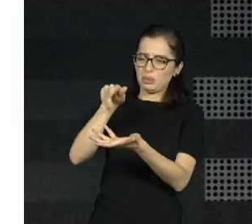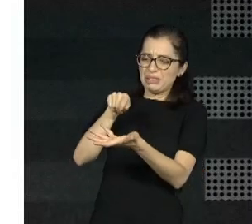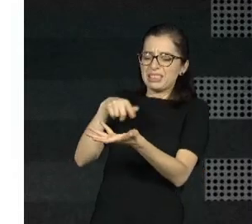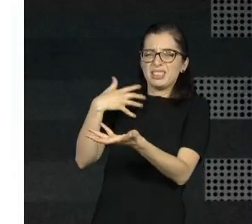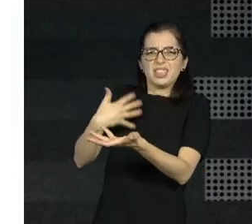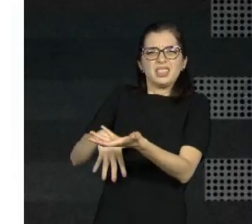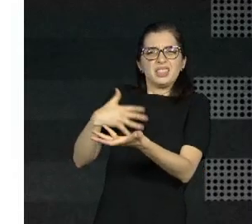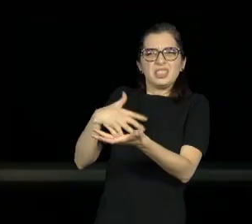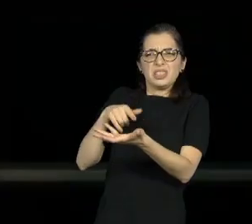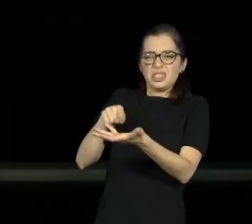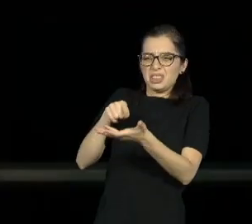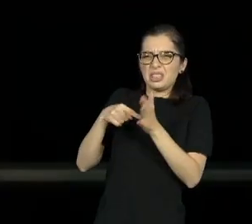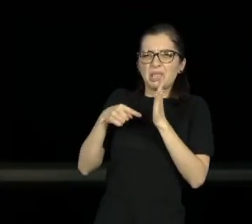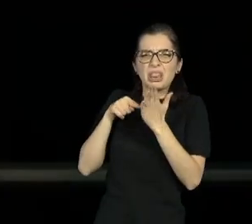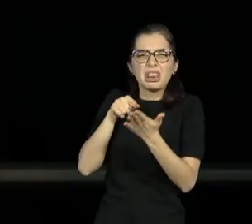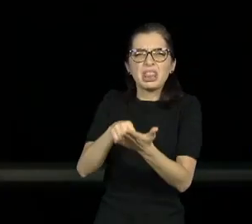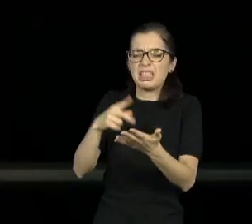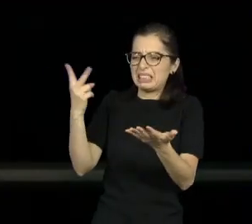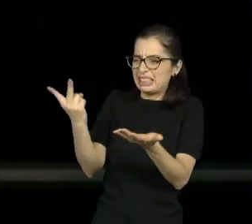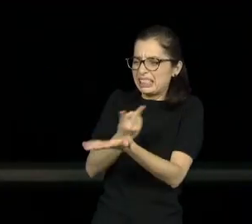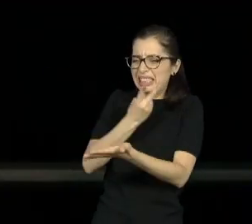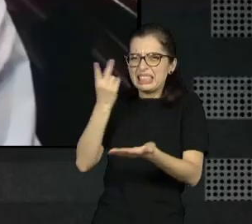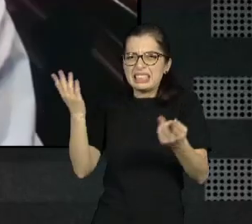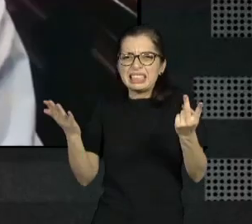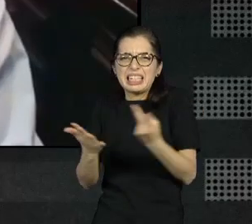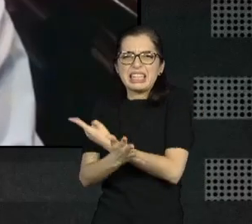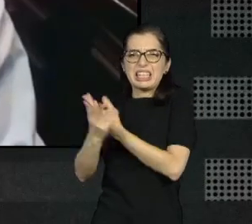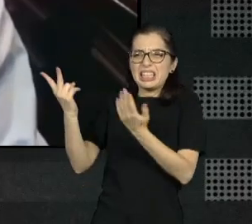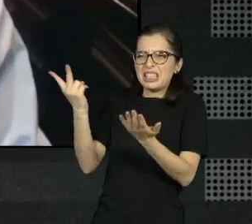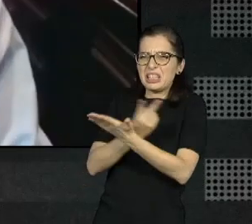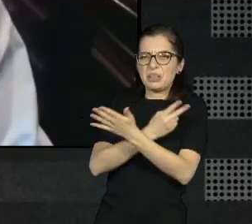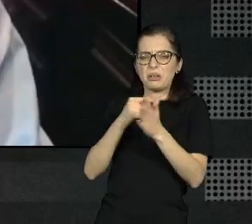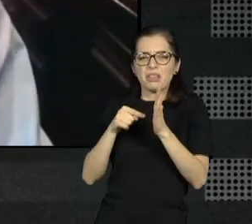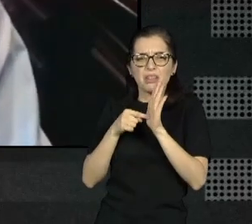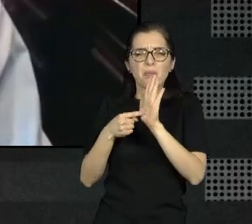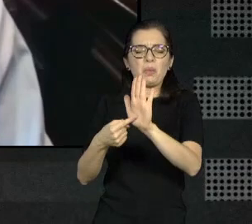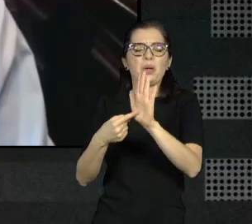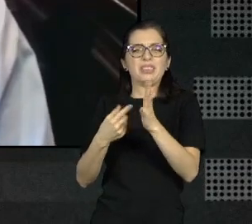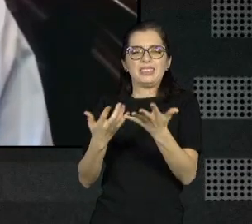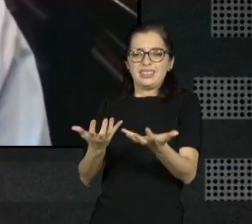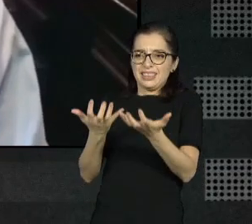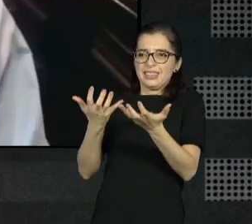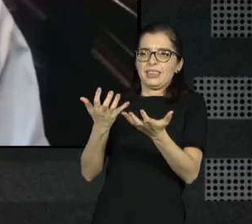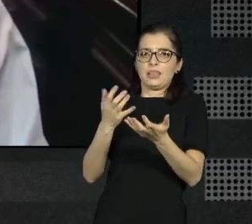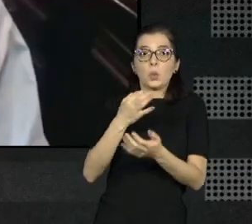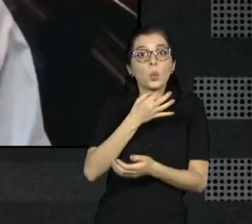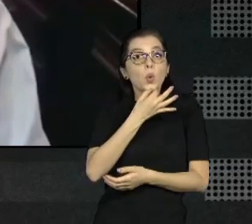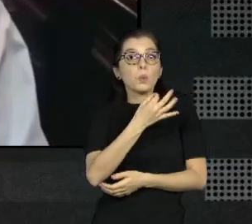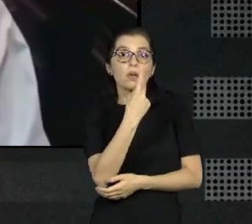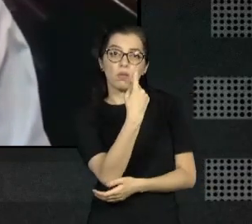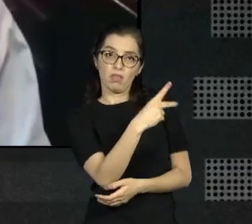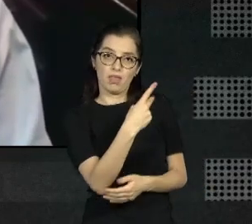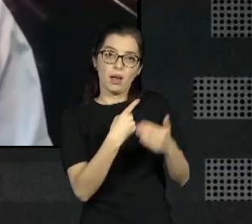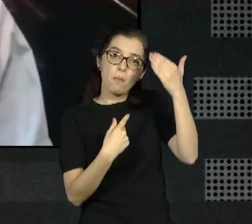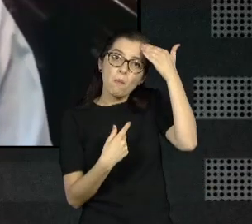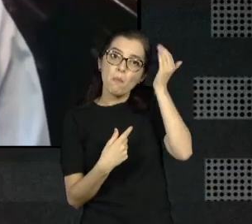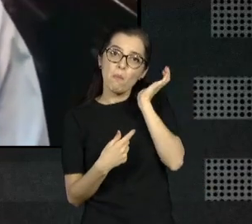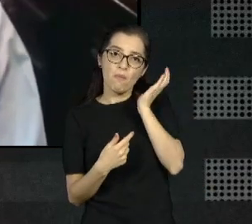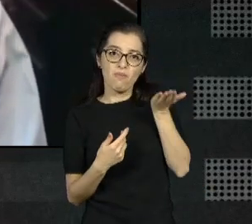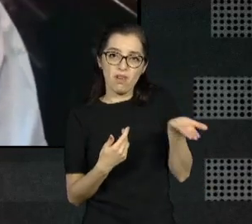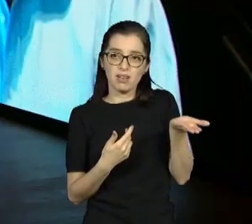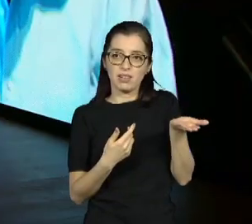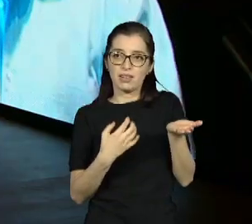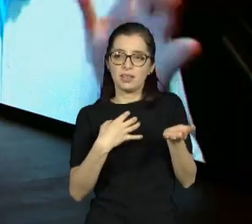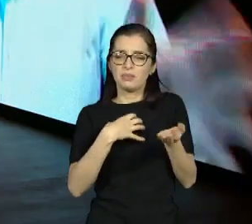erradas, né? E aponta no planeta que ela tem lá do lado dela para para a gente saber onde é que está a coisa, onde é que está a